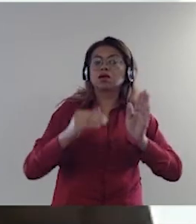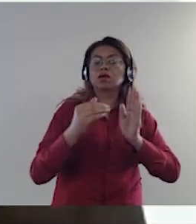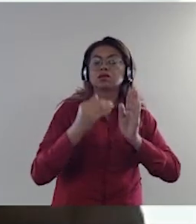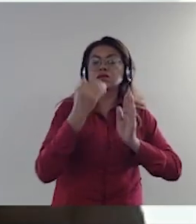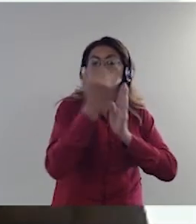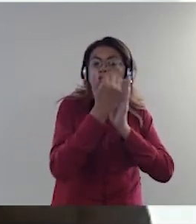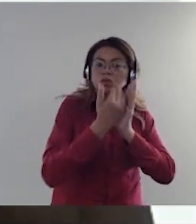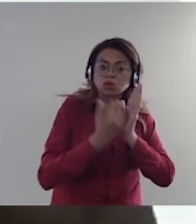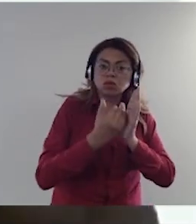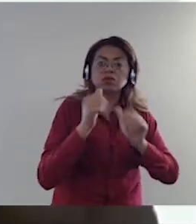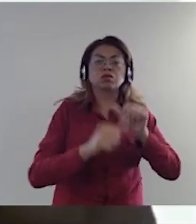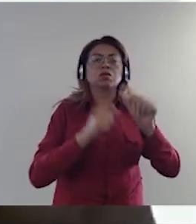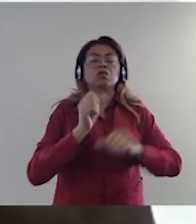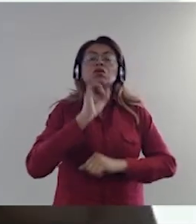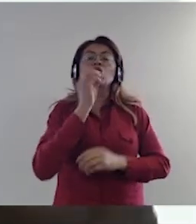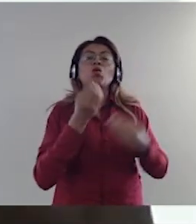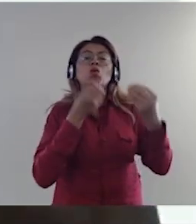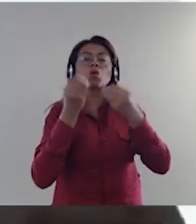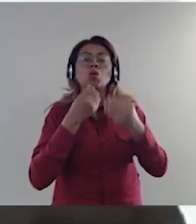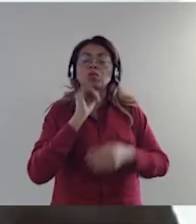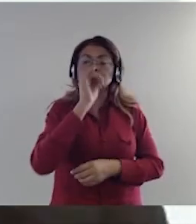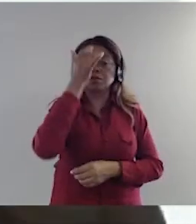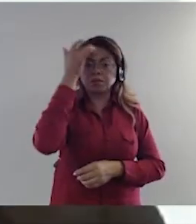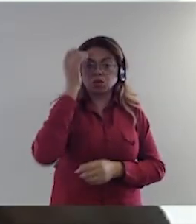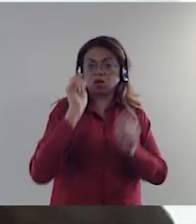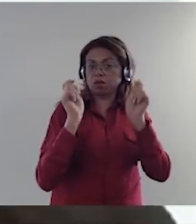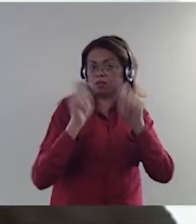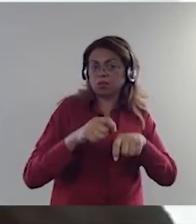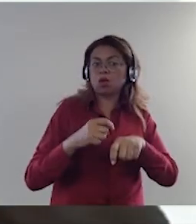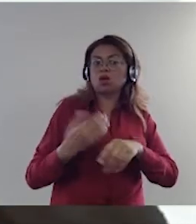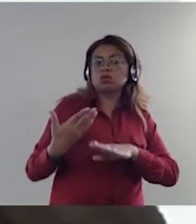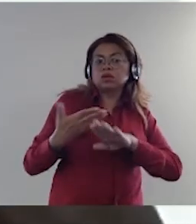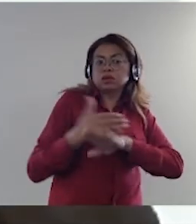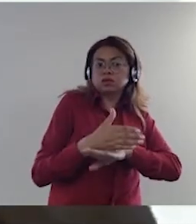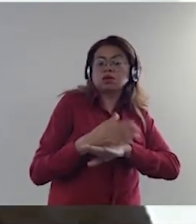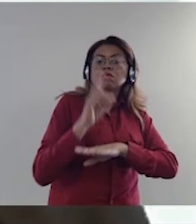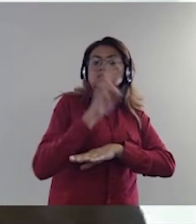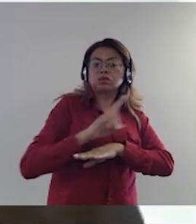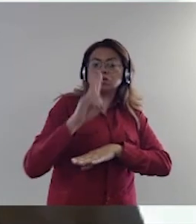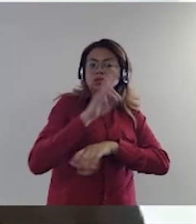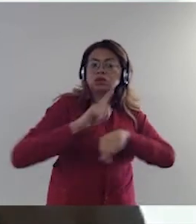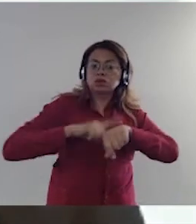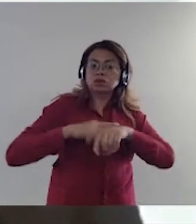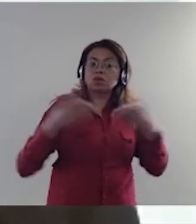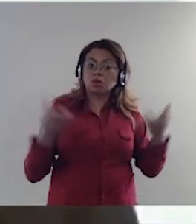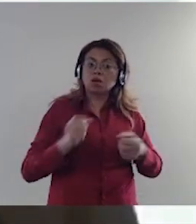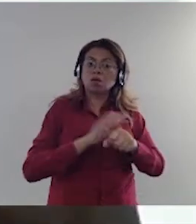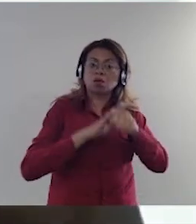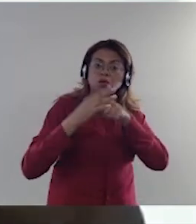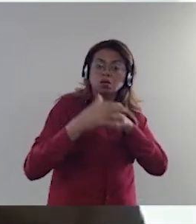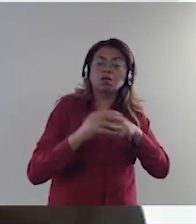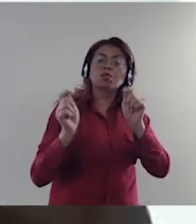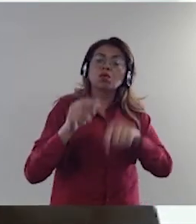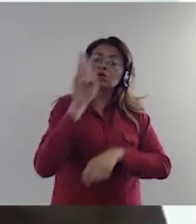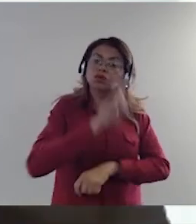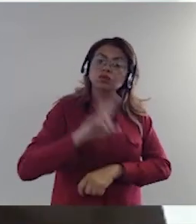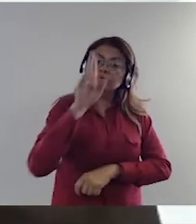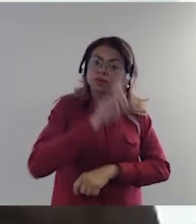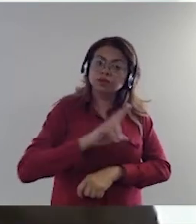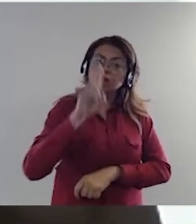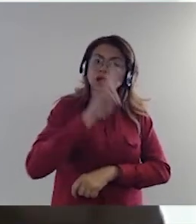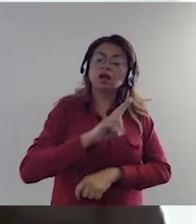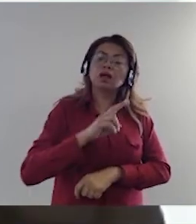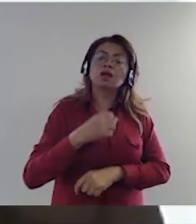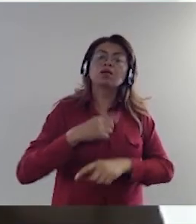podem ter acesso a esses imóveis possam, então, fazer uso do bem, né, durante esse período, né, passando as pessoas que têm